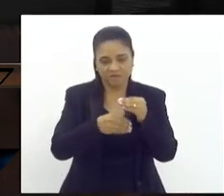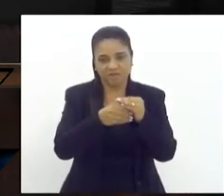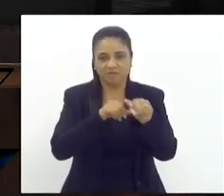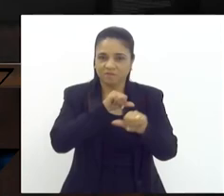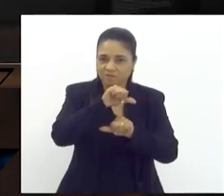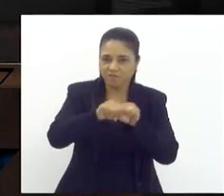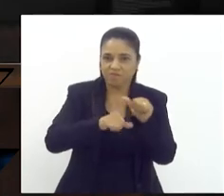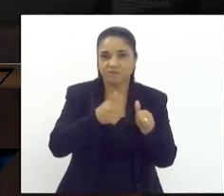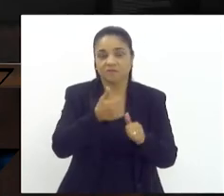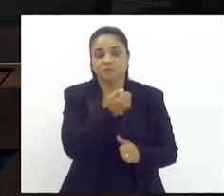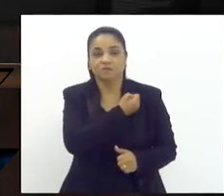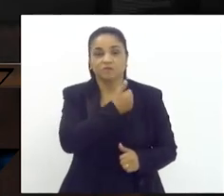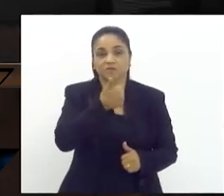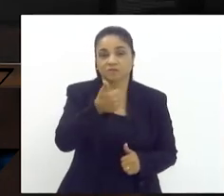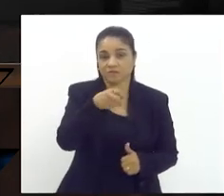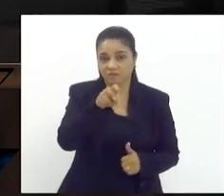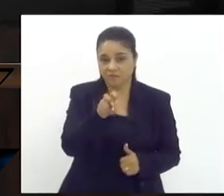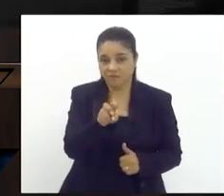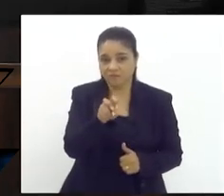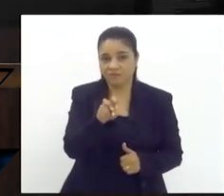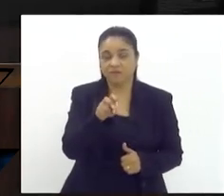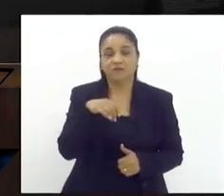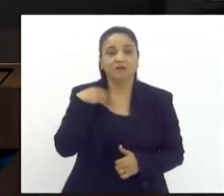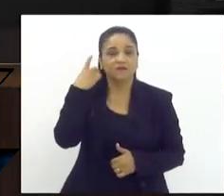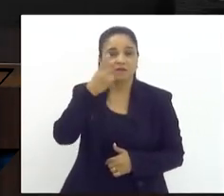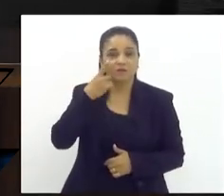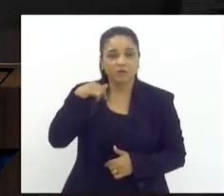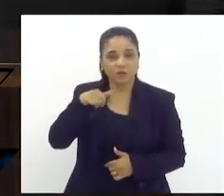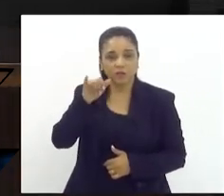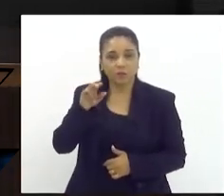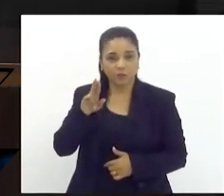número 15 Deputado Yuri